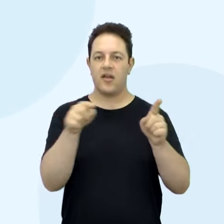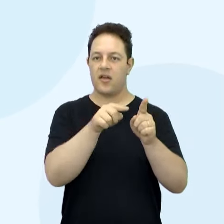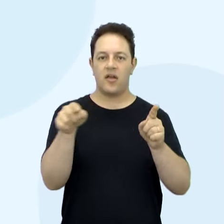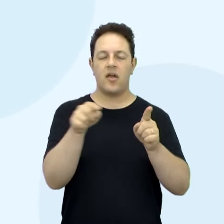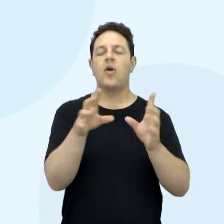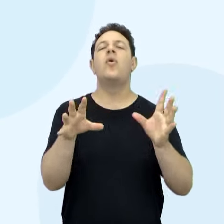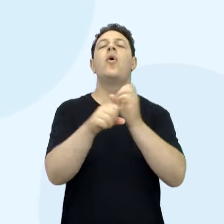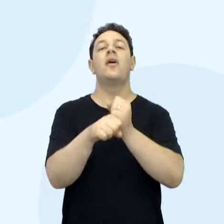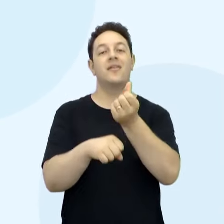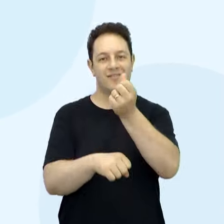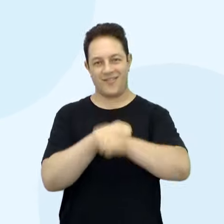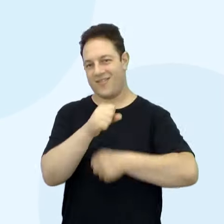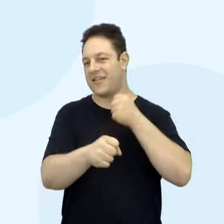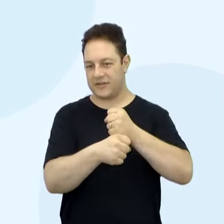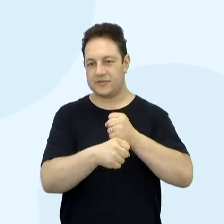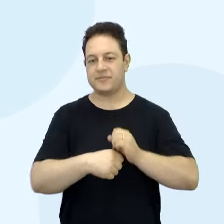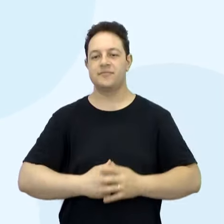anos.